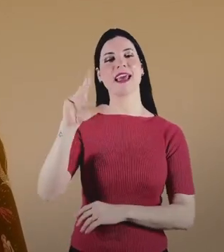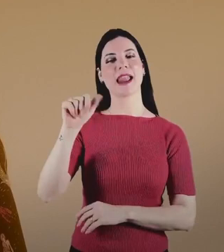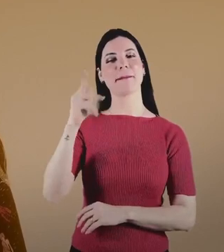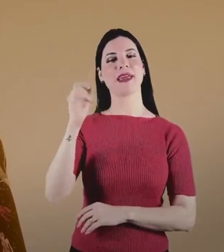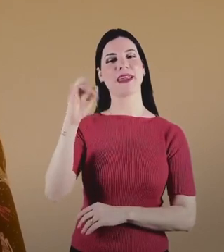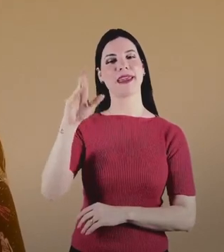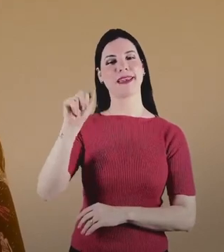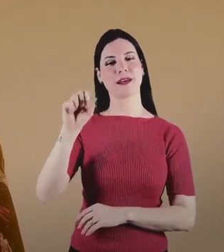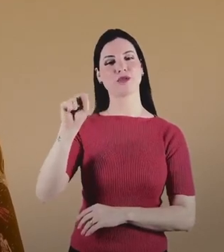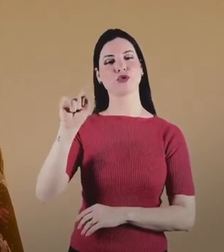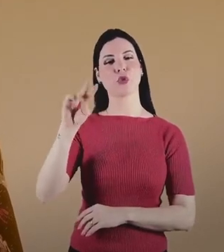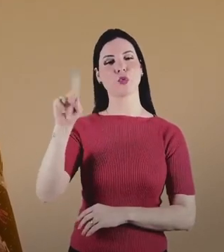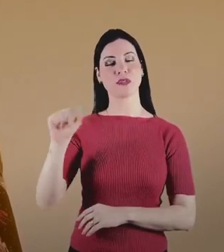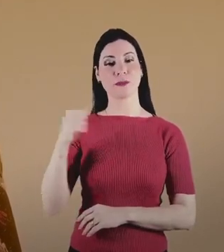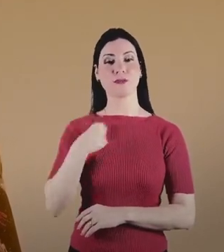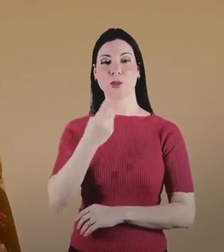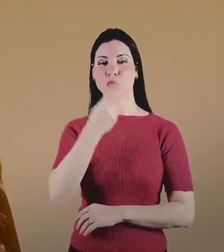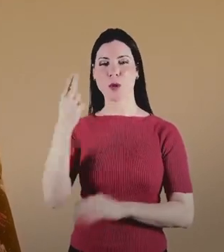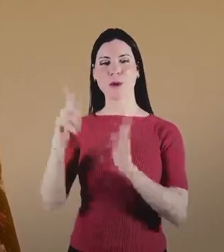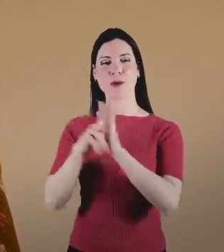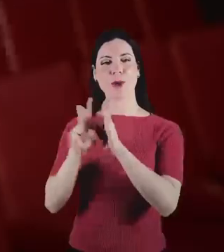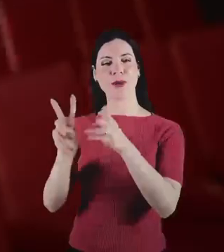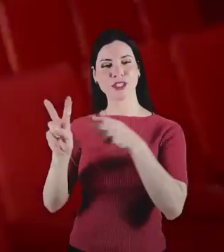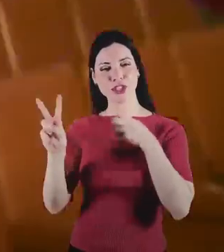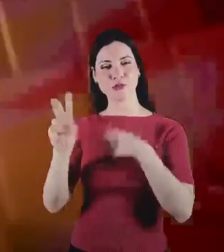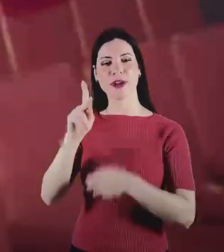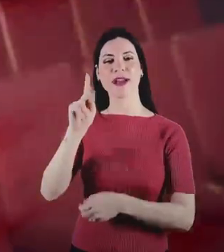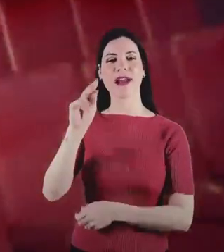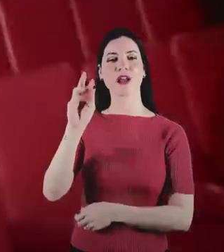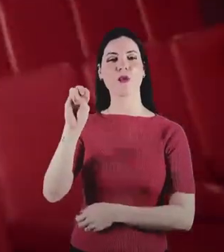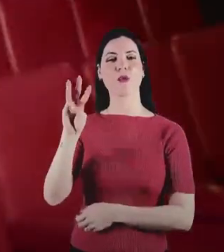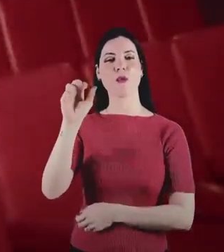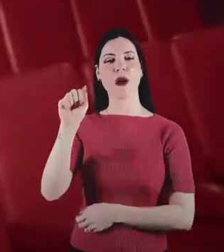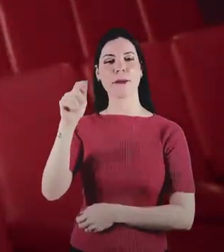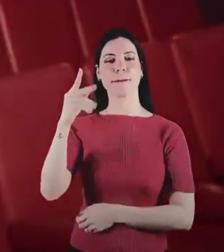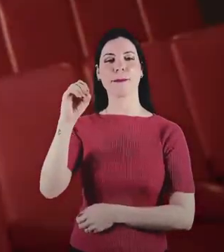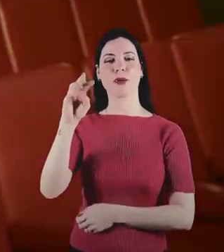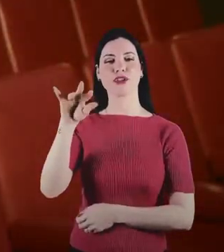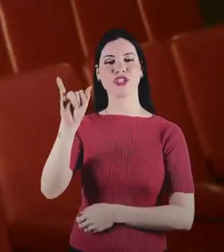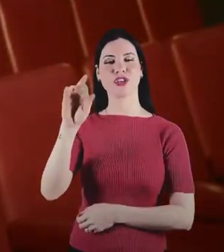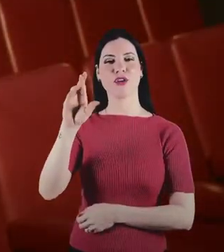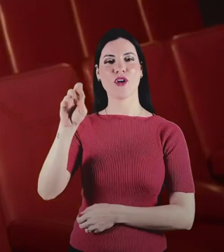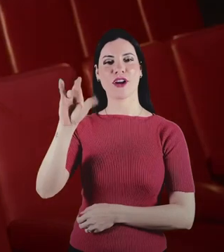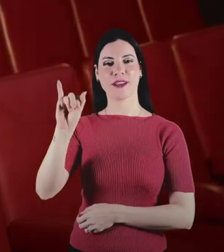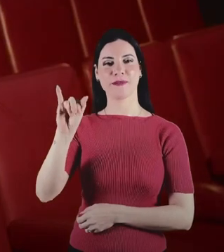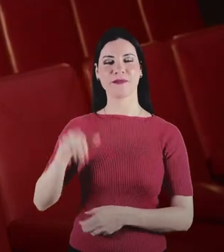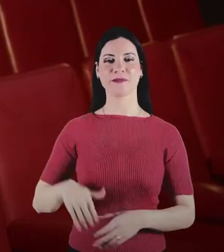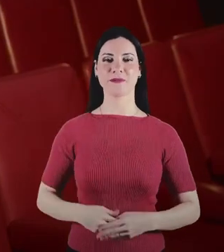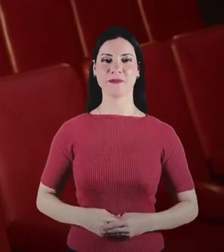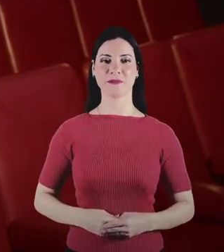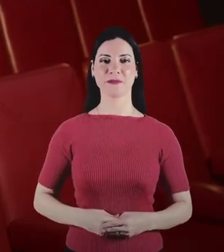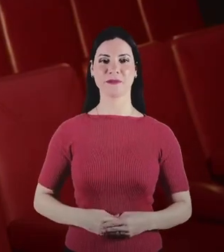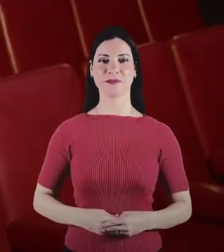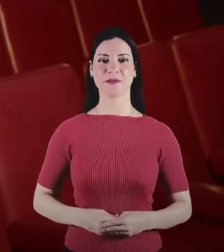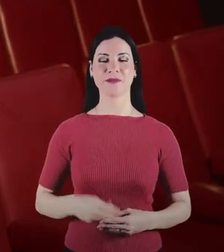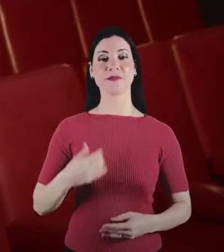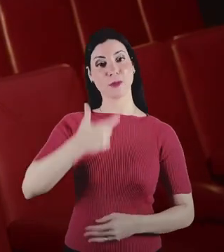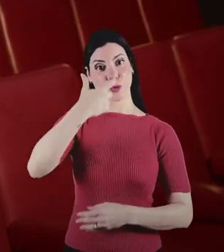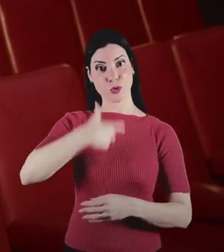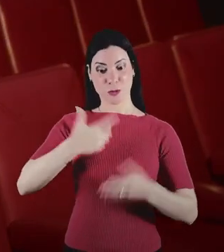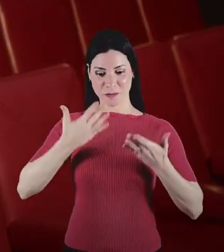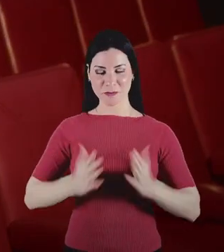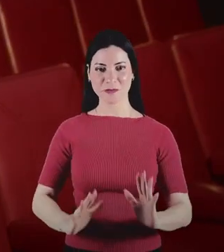de batismo é Kumiapotururu. Eu sou do Mato Grosso do Sul, né, que é um